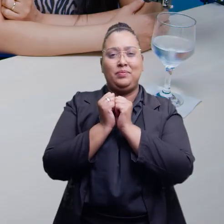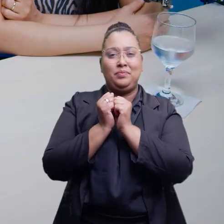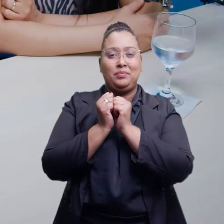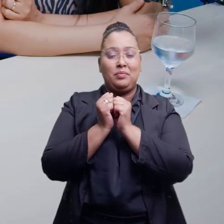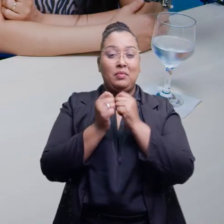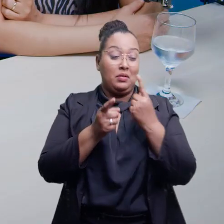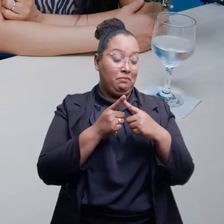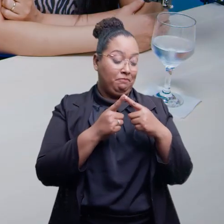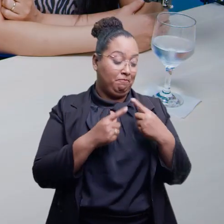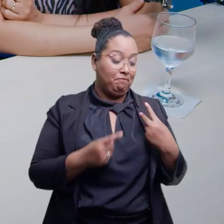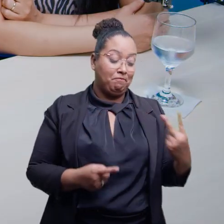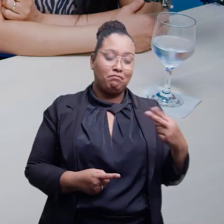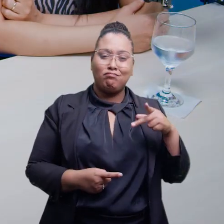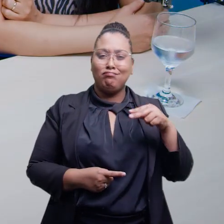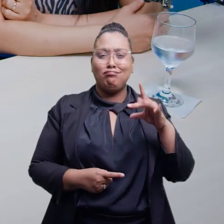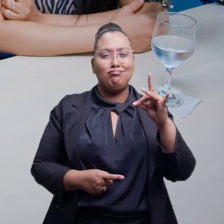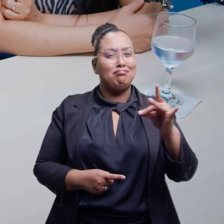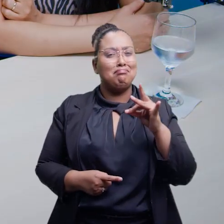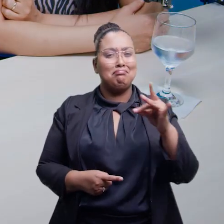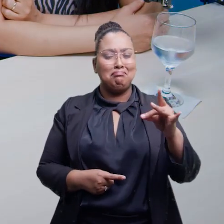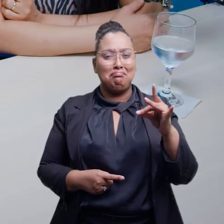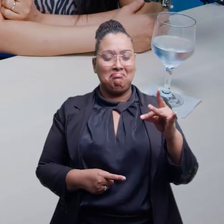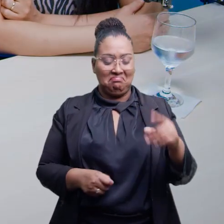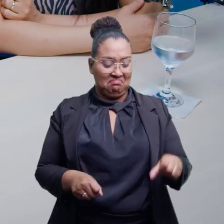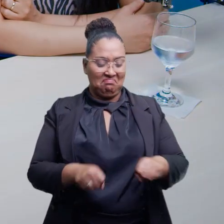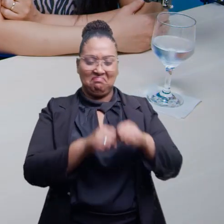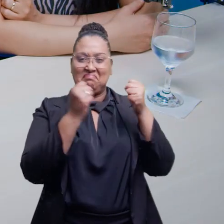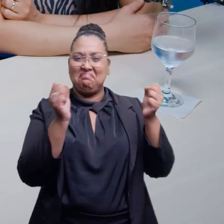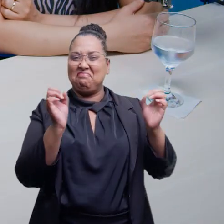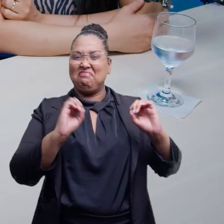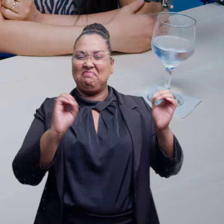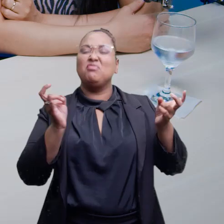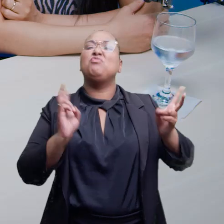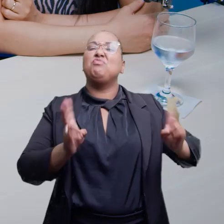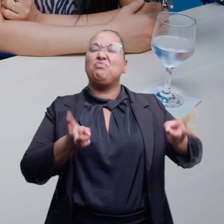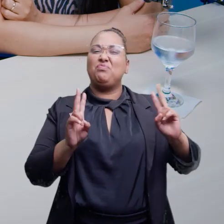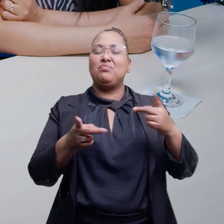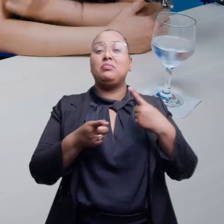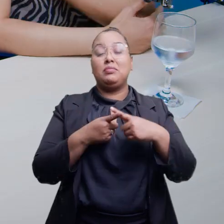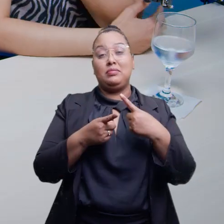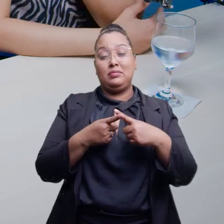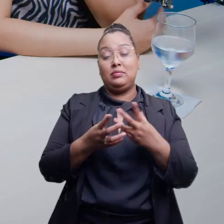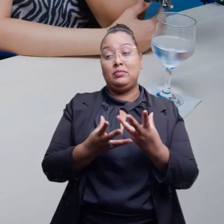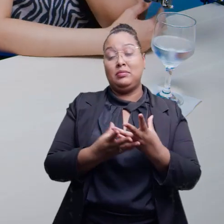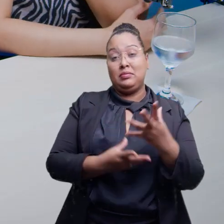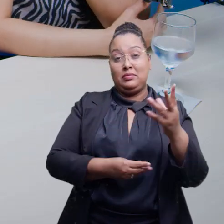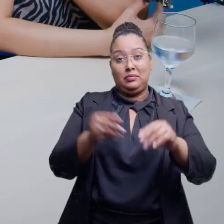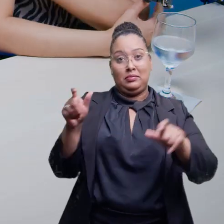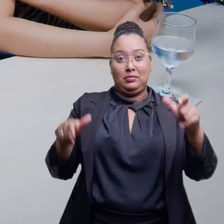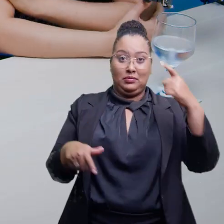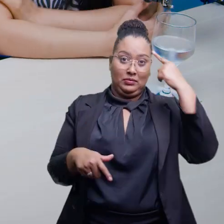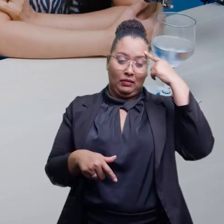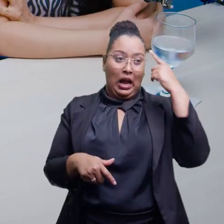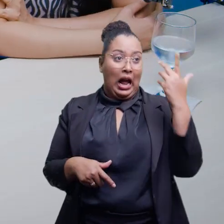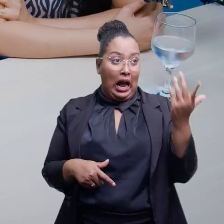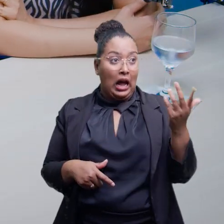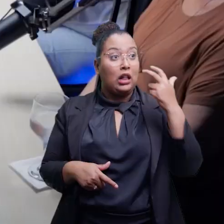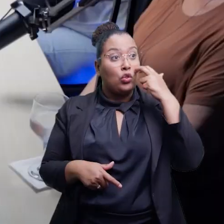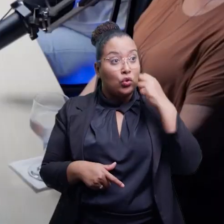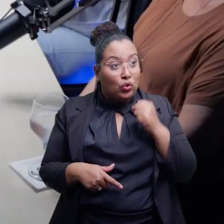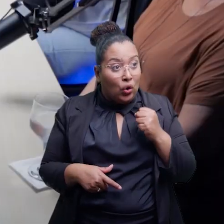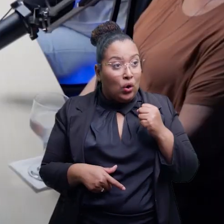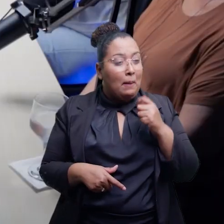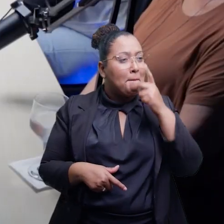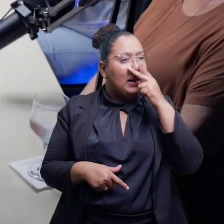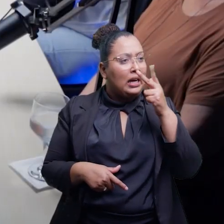porque era com quem eu era mais apegada. Então não foi quebrado esse laço, porque existe uma ideia também que, nossa, depois